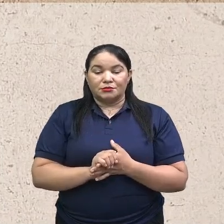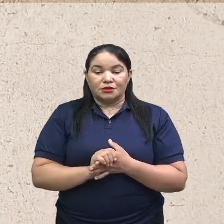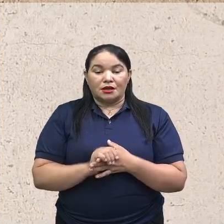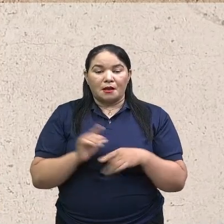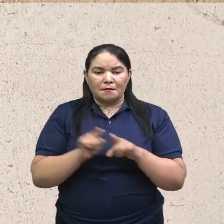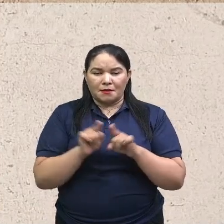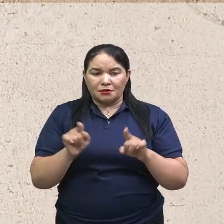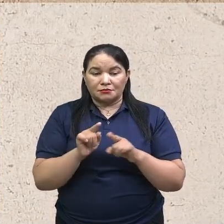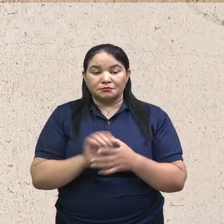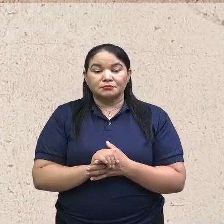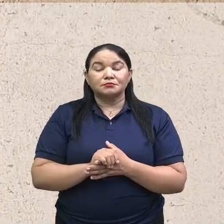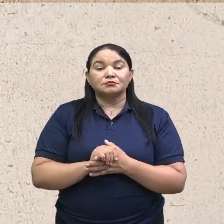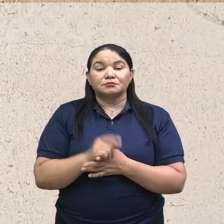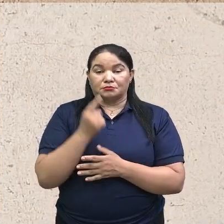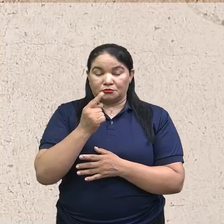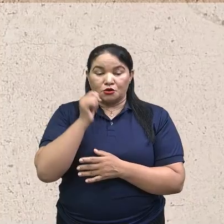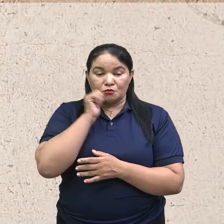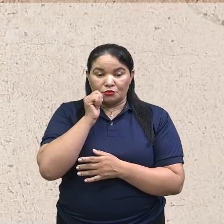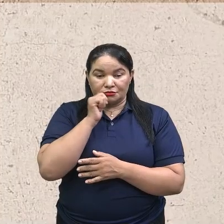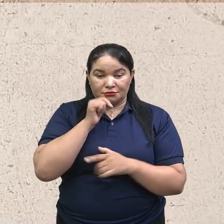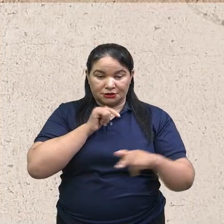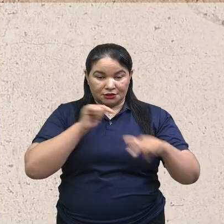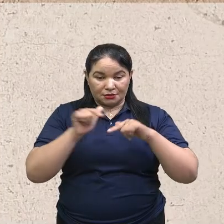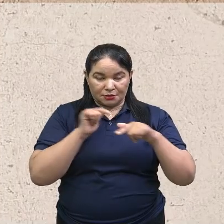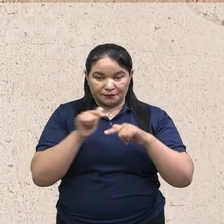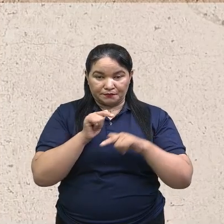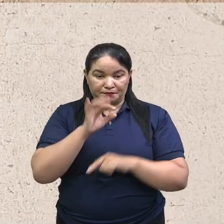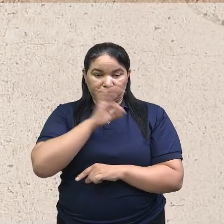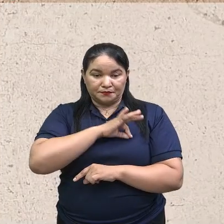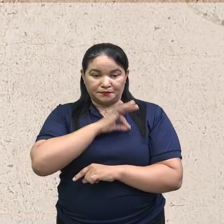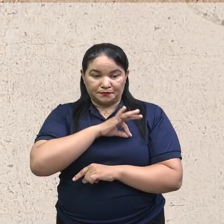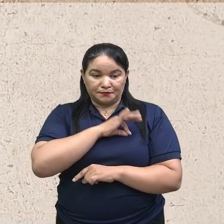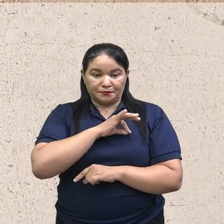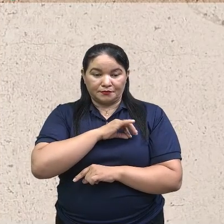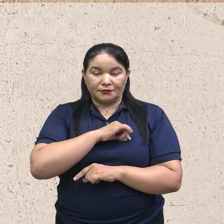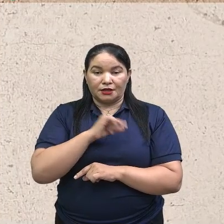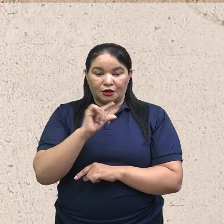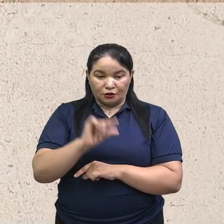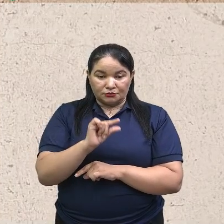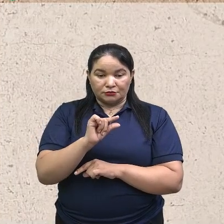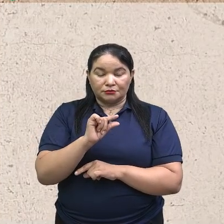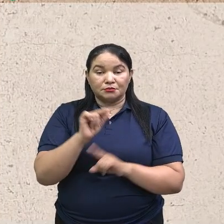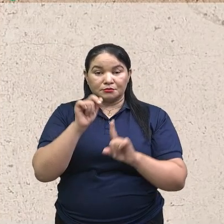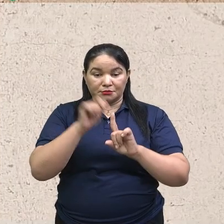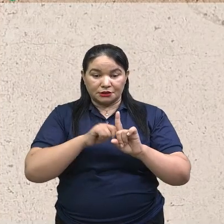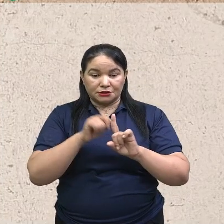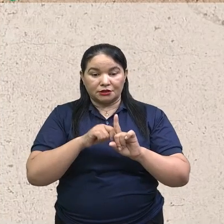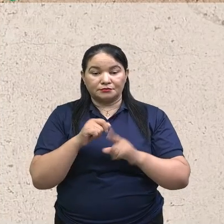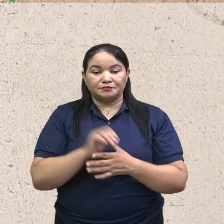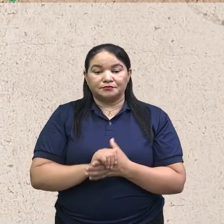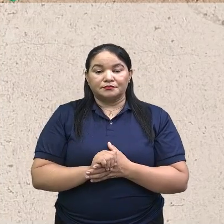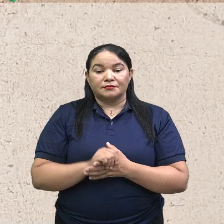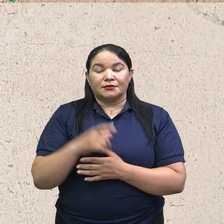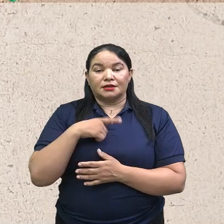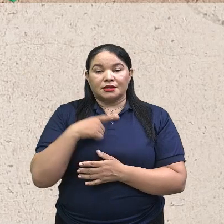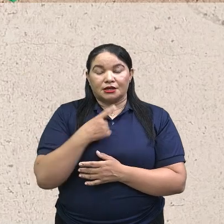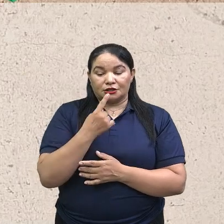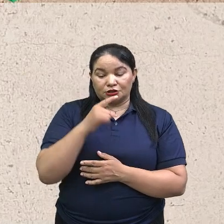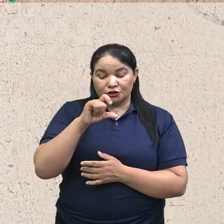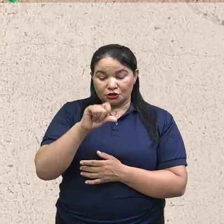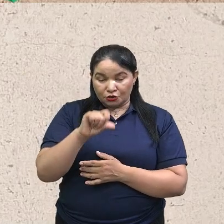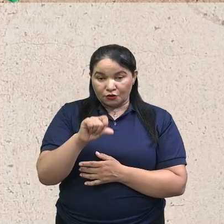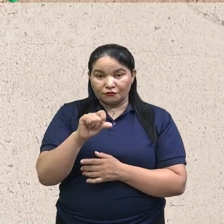Uma mulher trabalhadora que ganha um salário mínimo mensal levará 19 anos